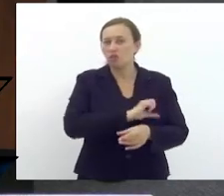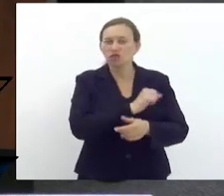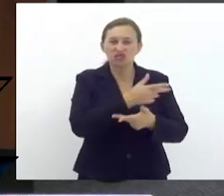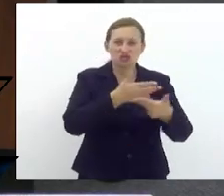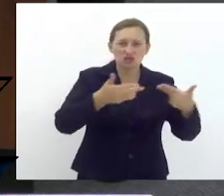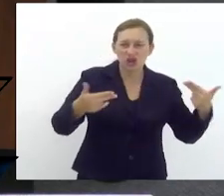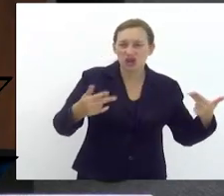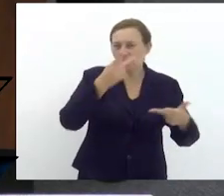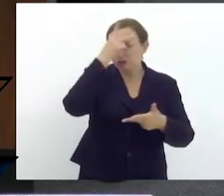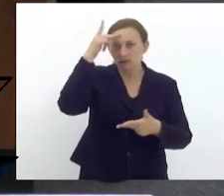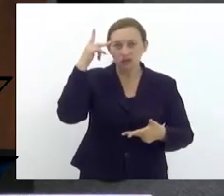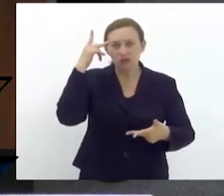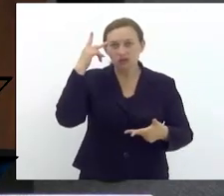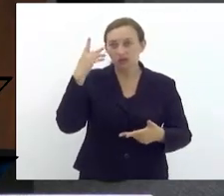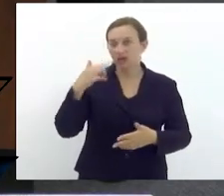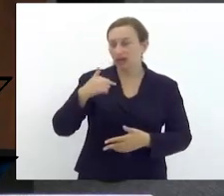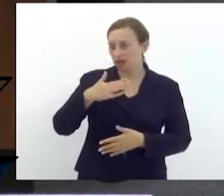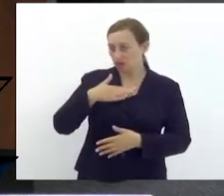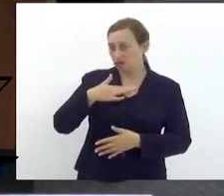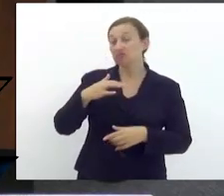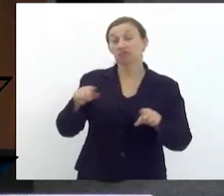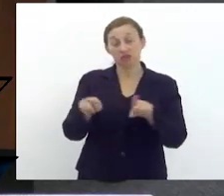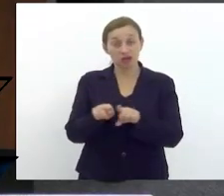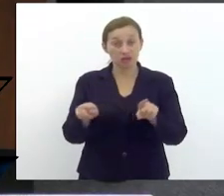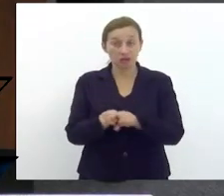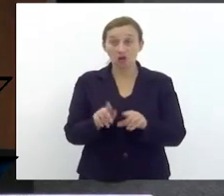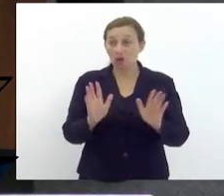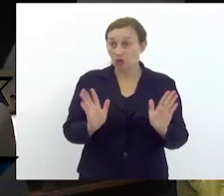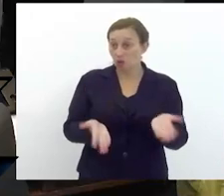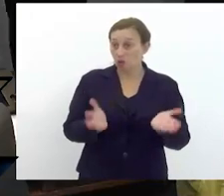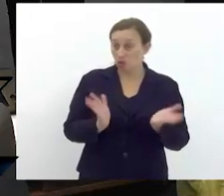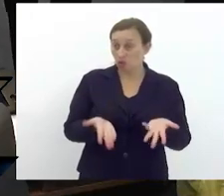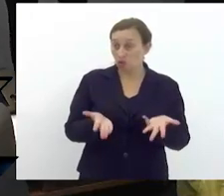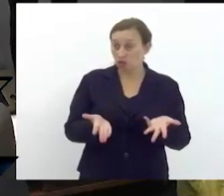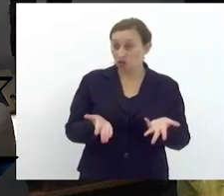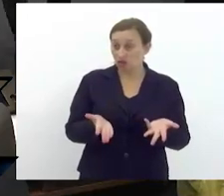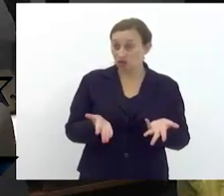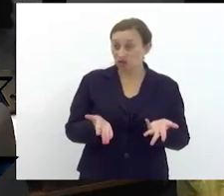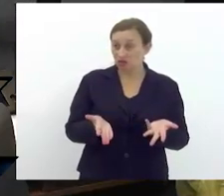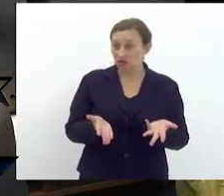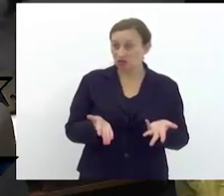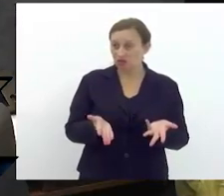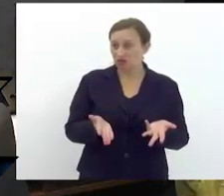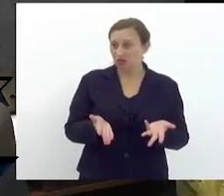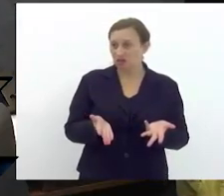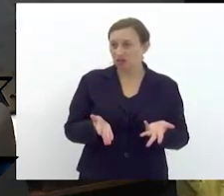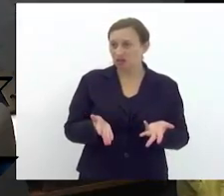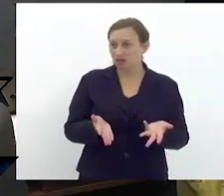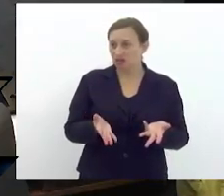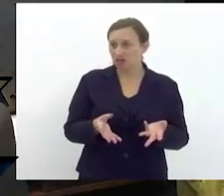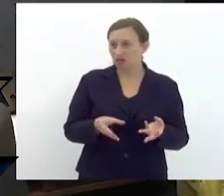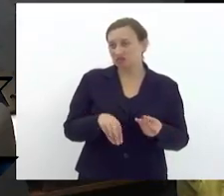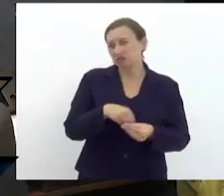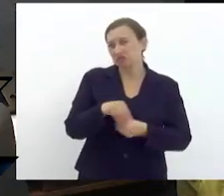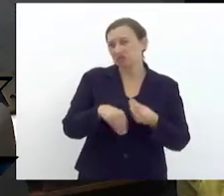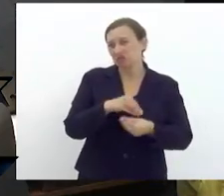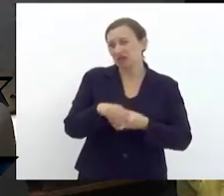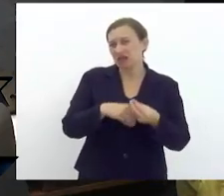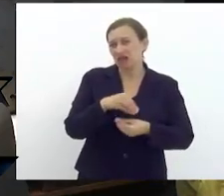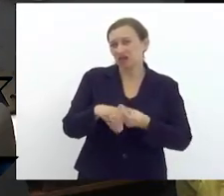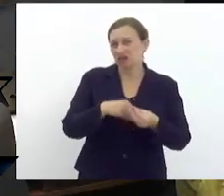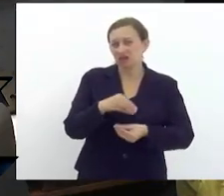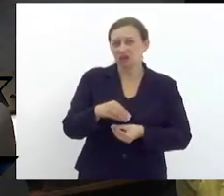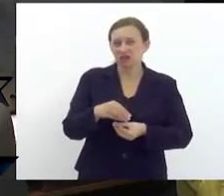Inclusive a minha hoje tá mergulhado no mar de lama onde